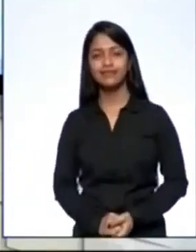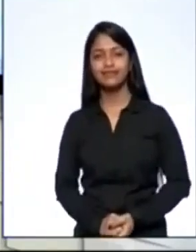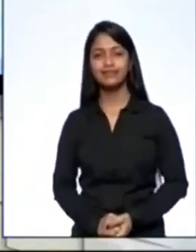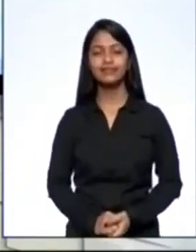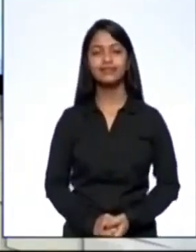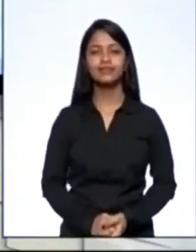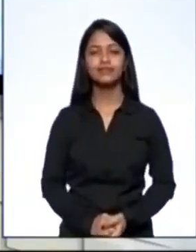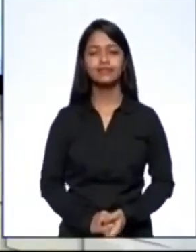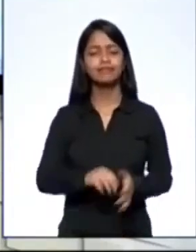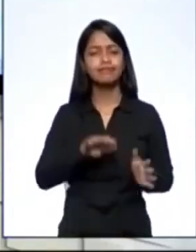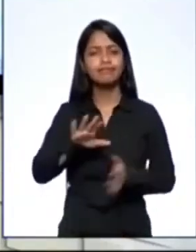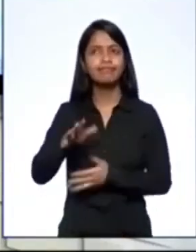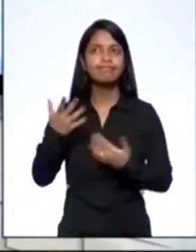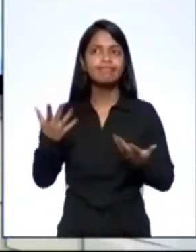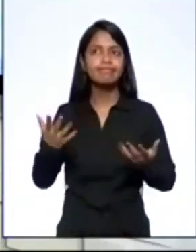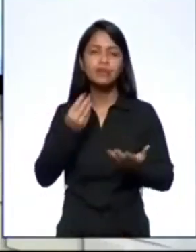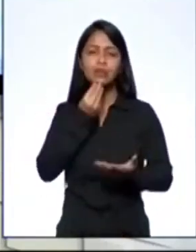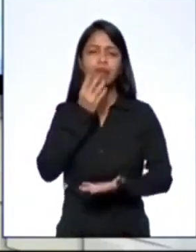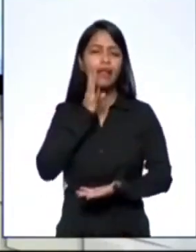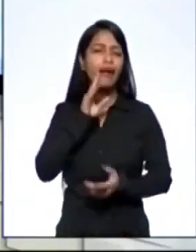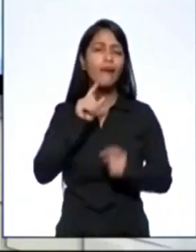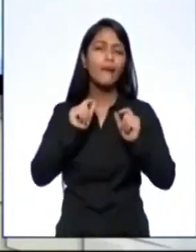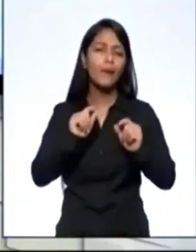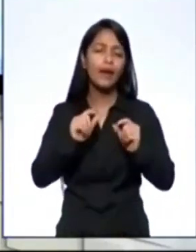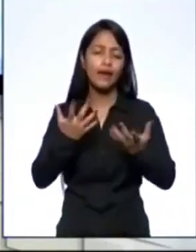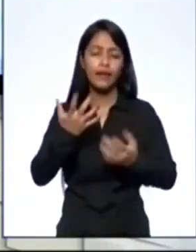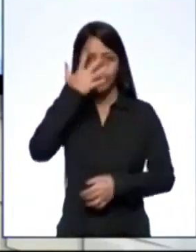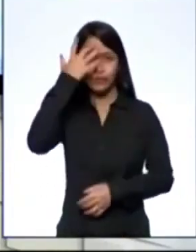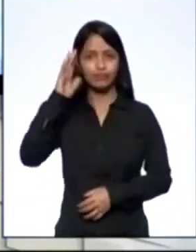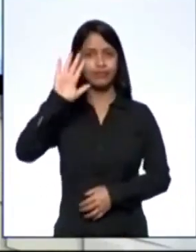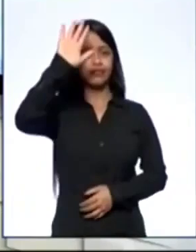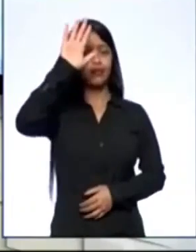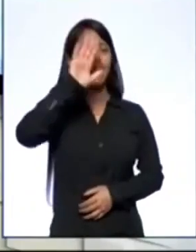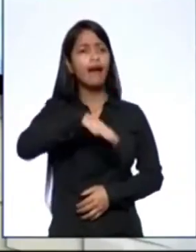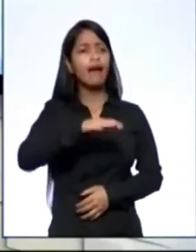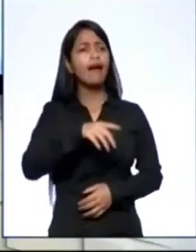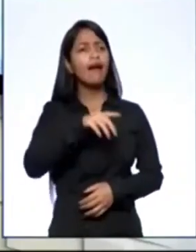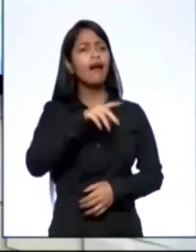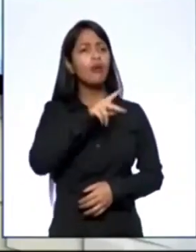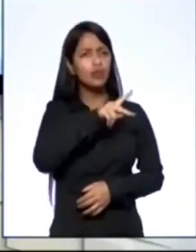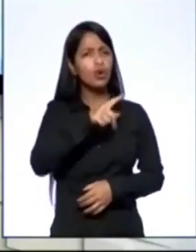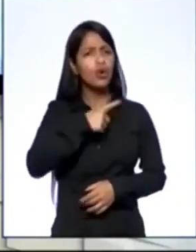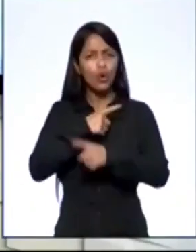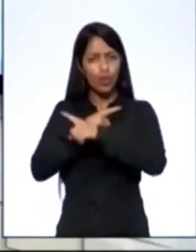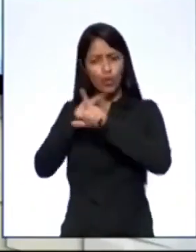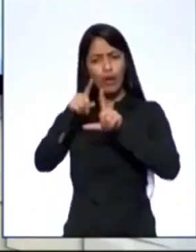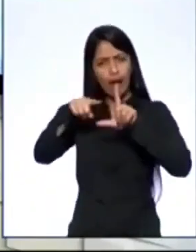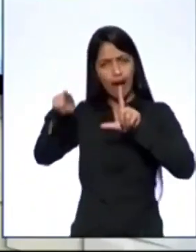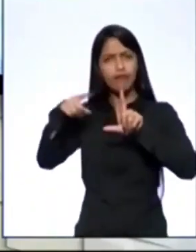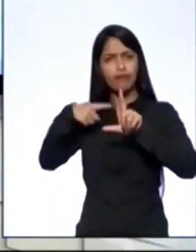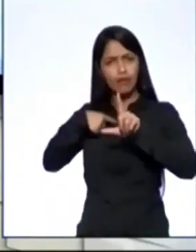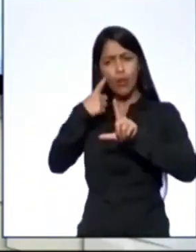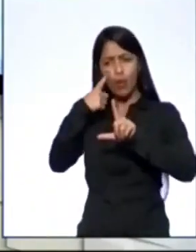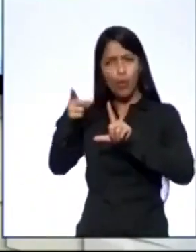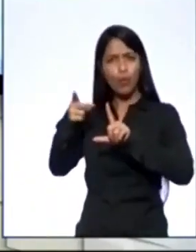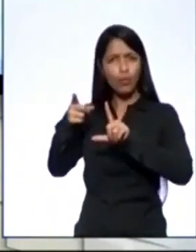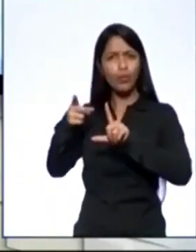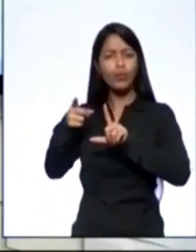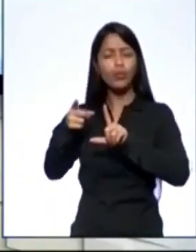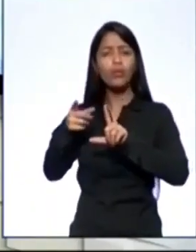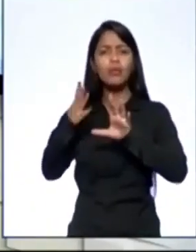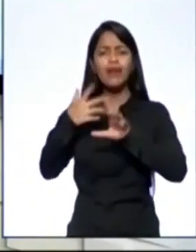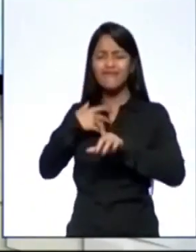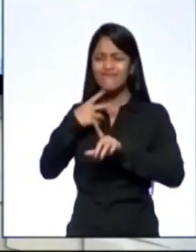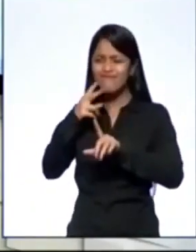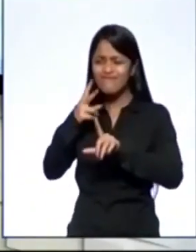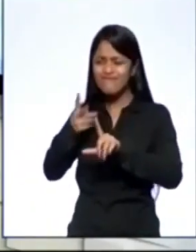quem sabe que você é legal alguém levantar a mão para a sinprof tô olhando o gráfico tô eu